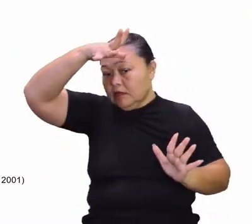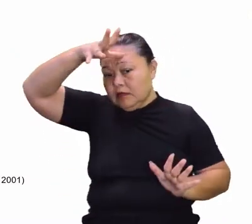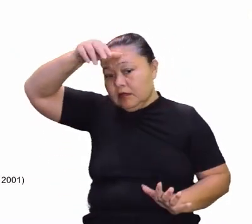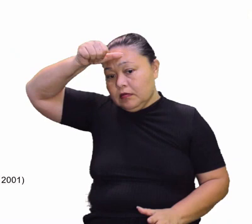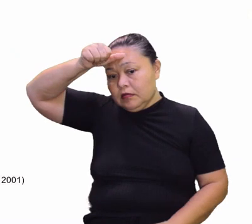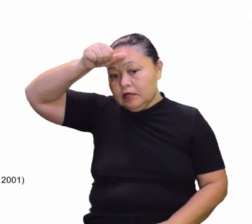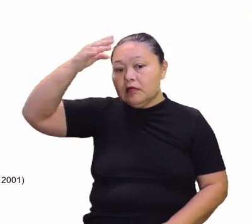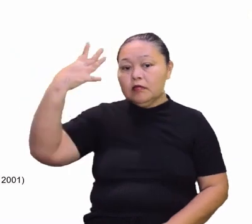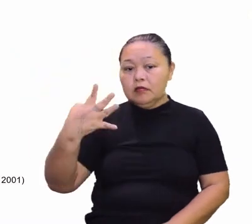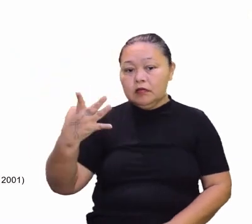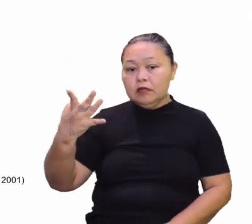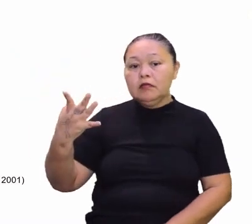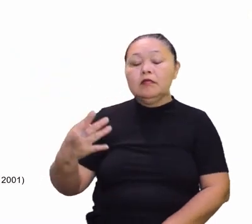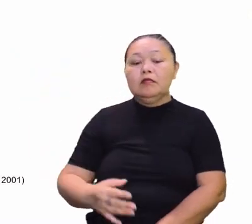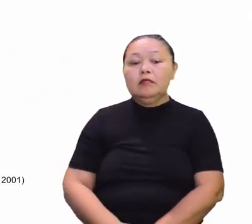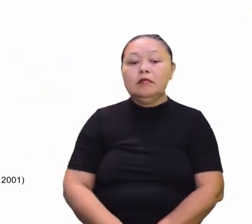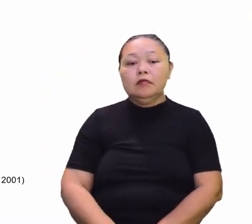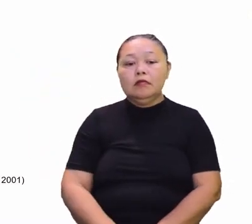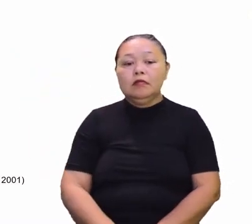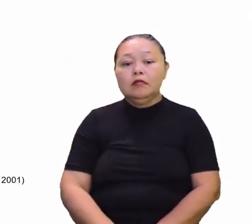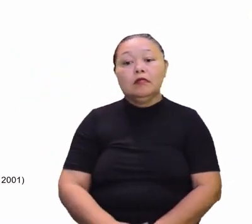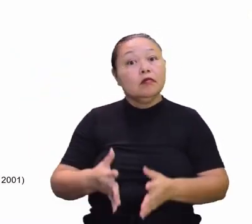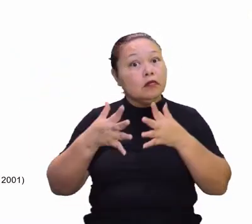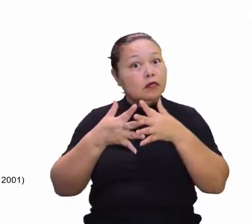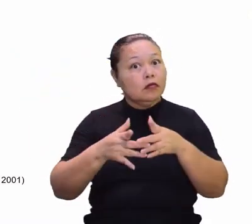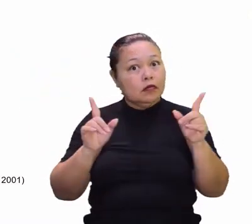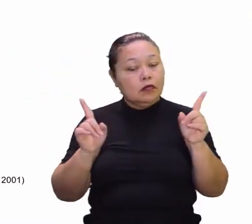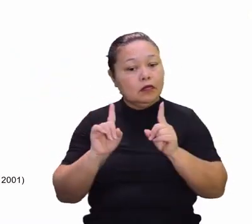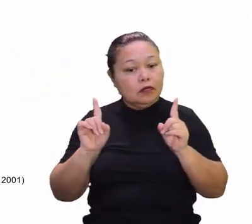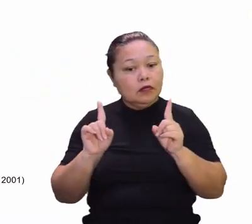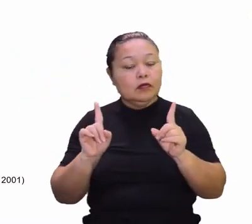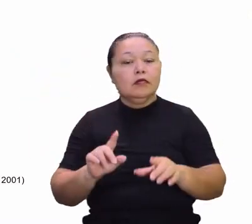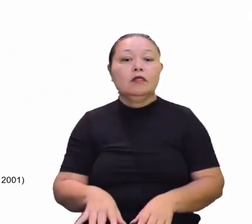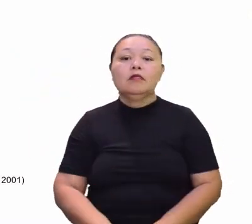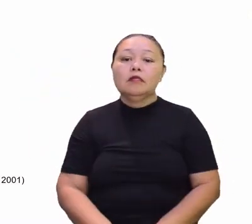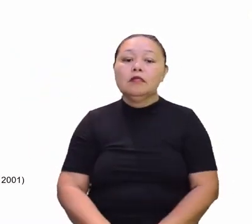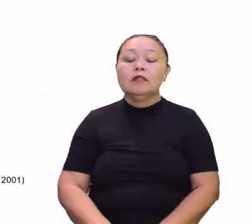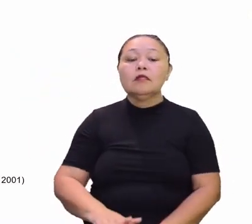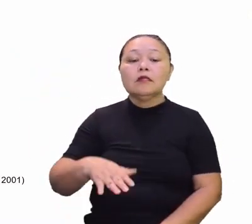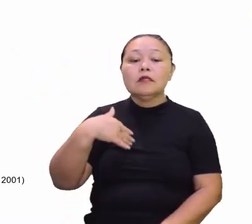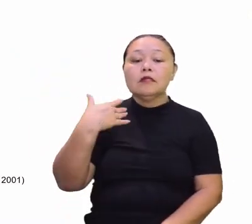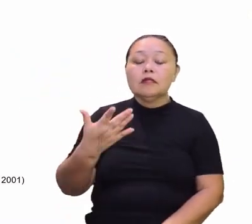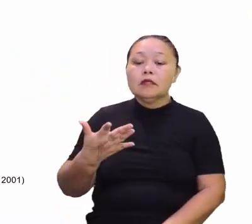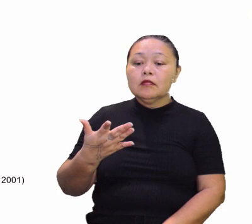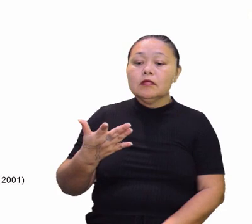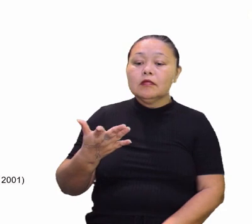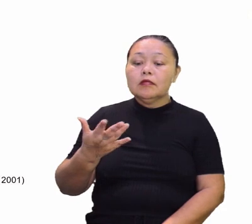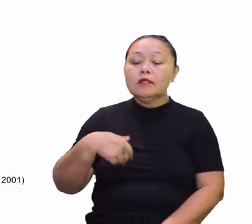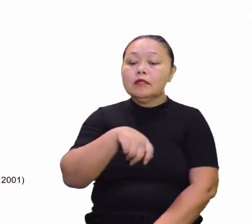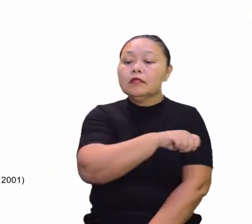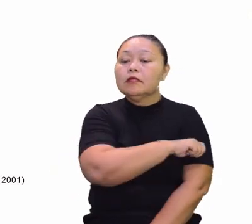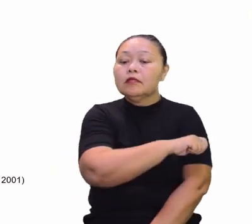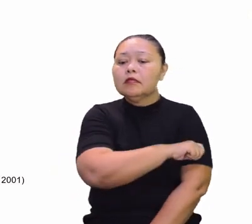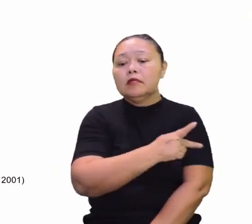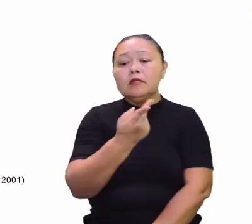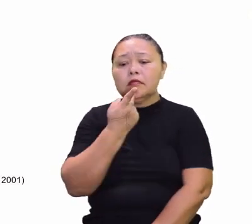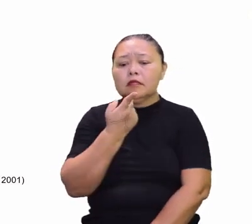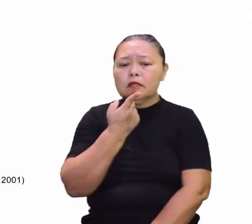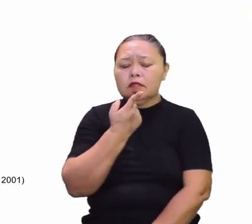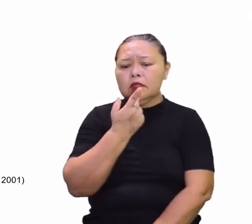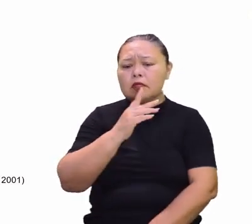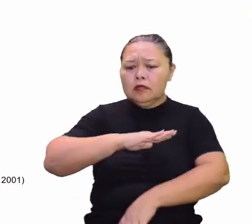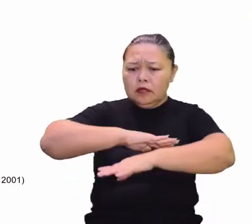região verde aqui, ó. Beleza? Muito Não bem. Confundir. Com certeza. Então, aí quando o aluno de repente pode falar, mas